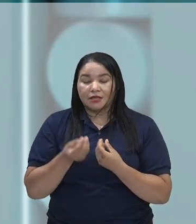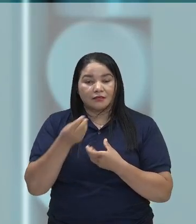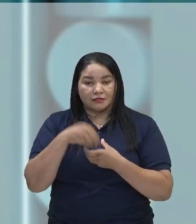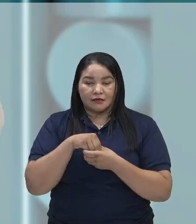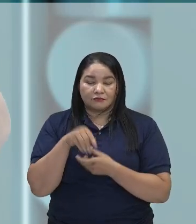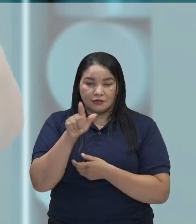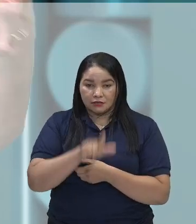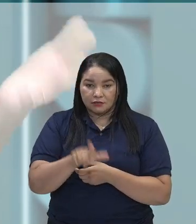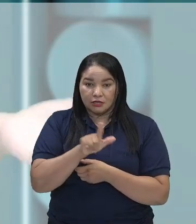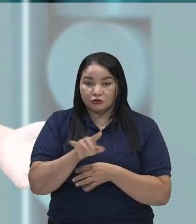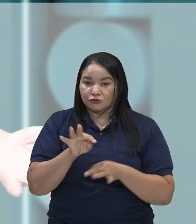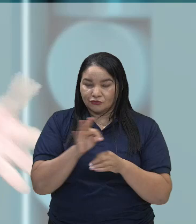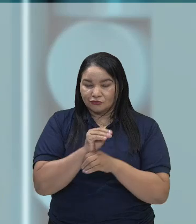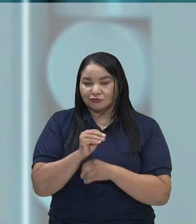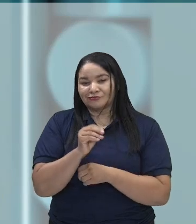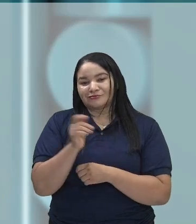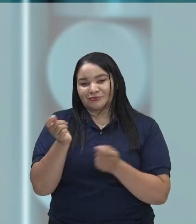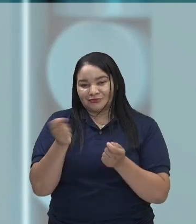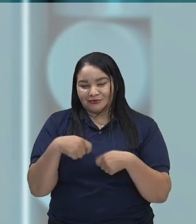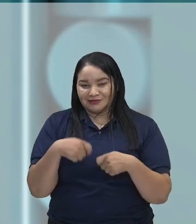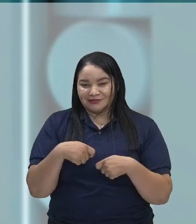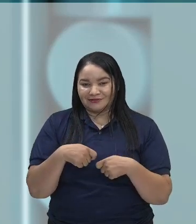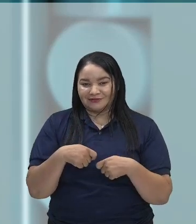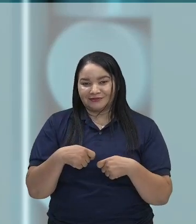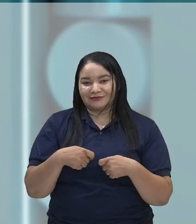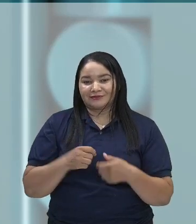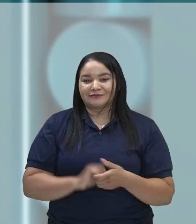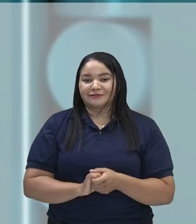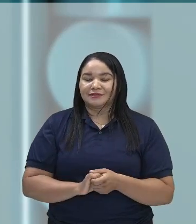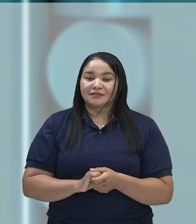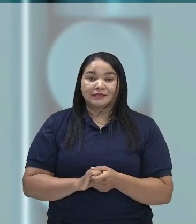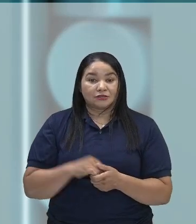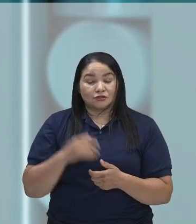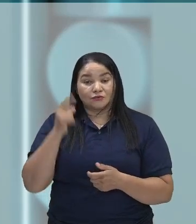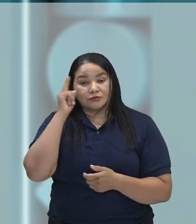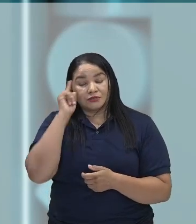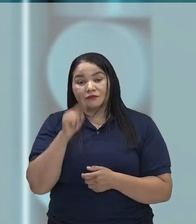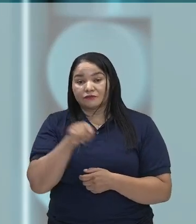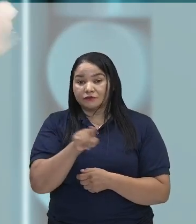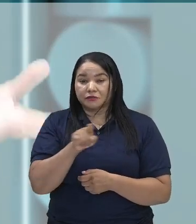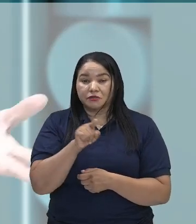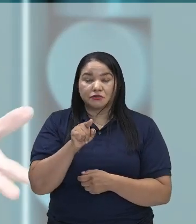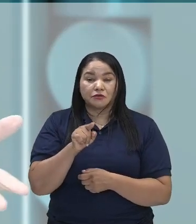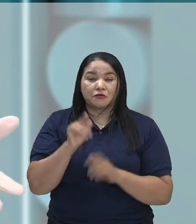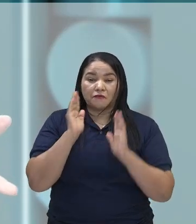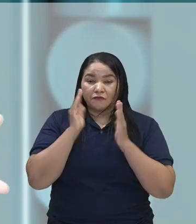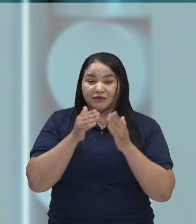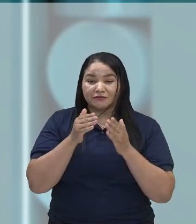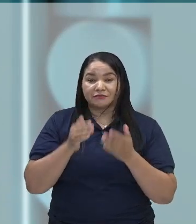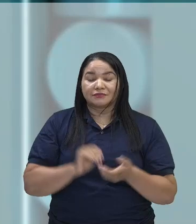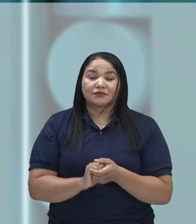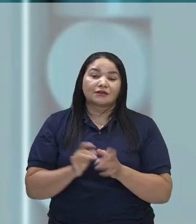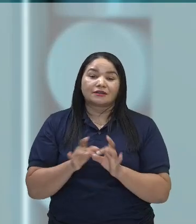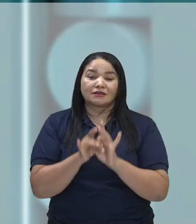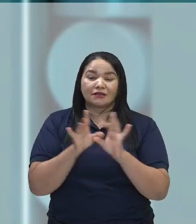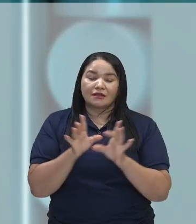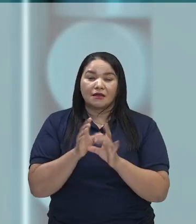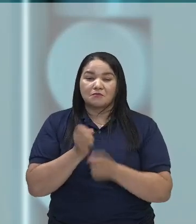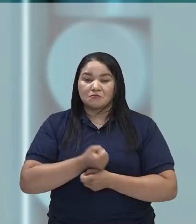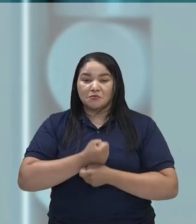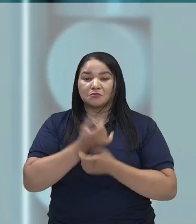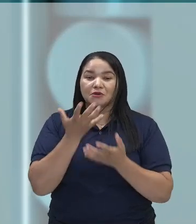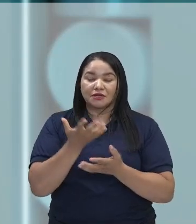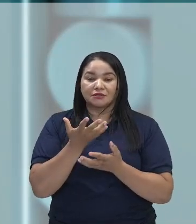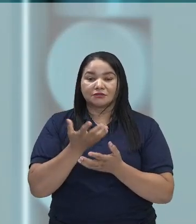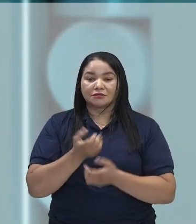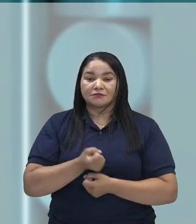literatura, tudo é possível. Não sei se vocês já ouviram essa expressão, a licença poética. A licença poética nos